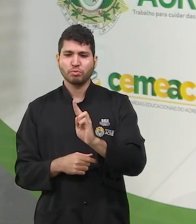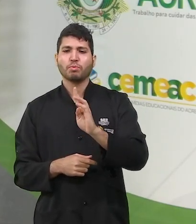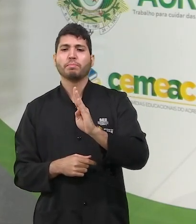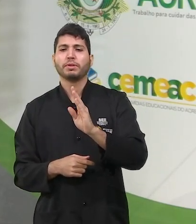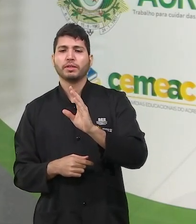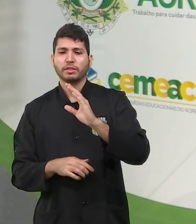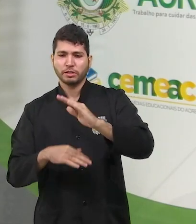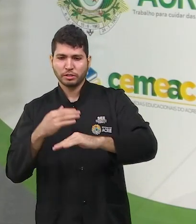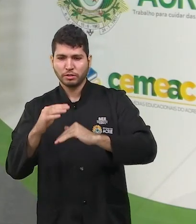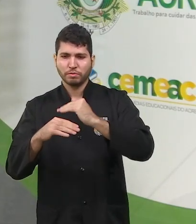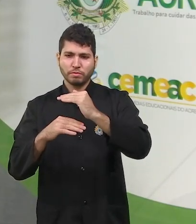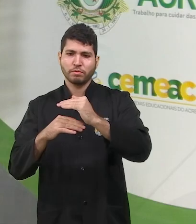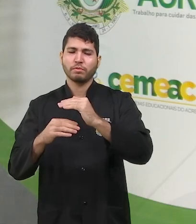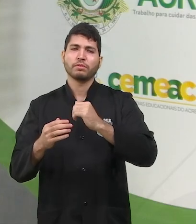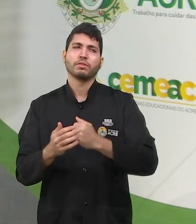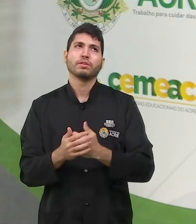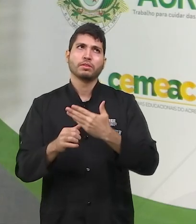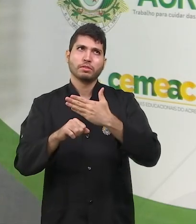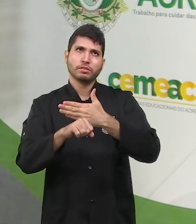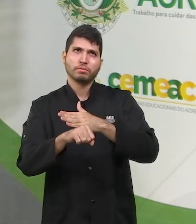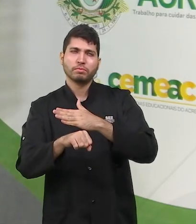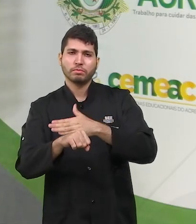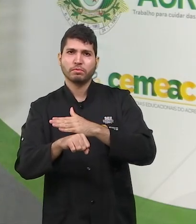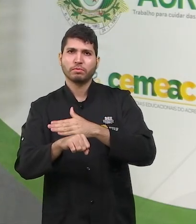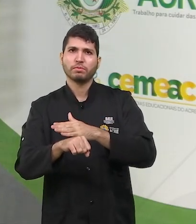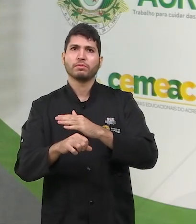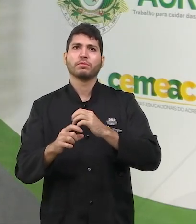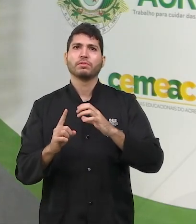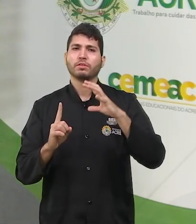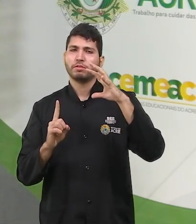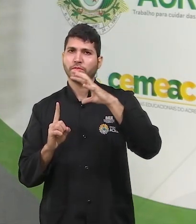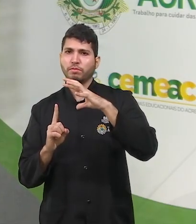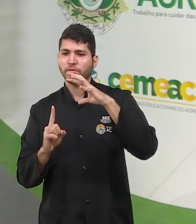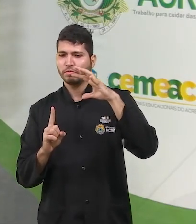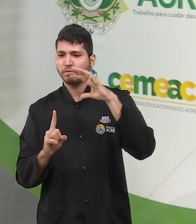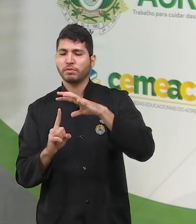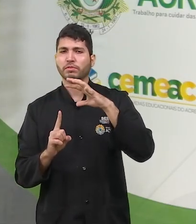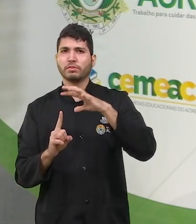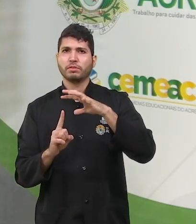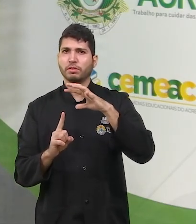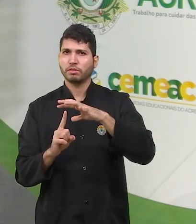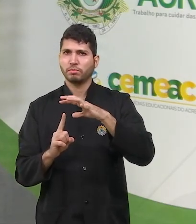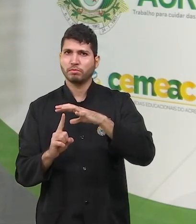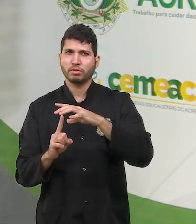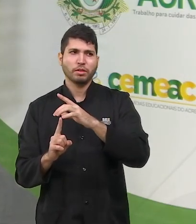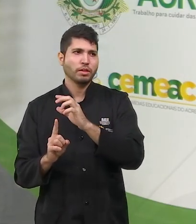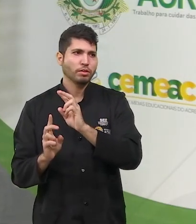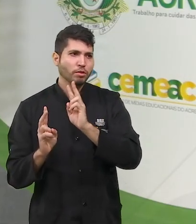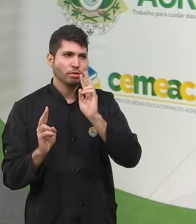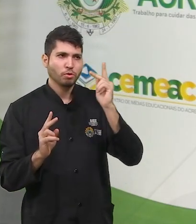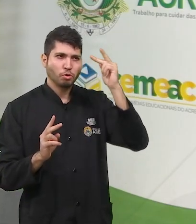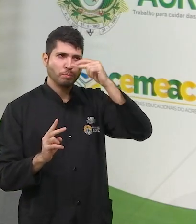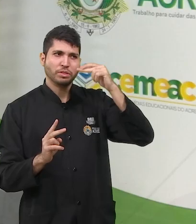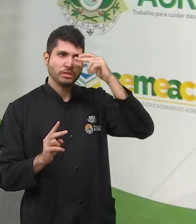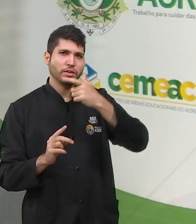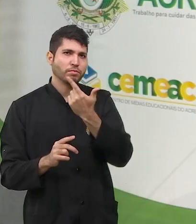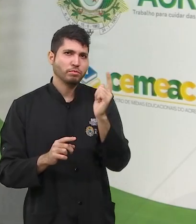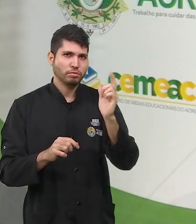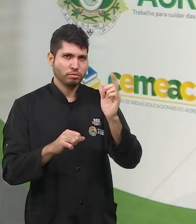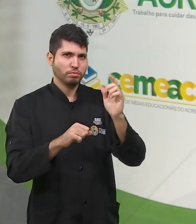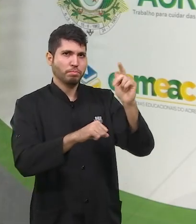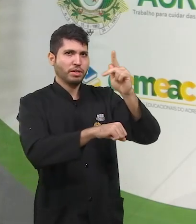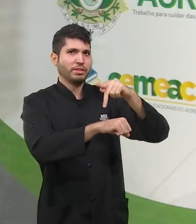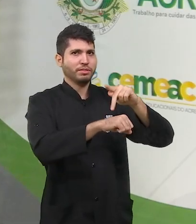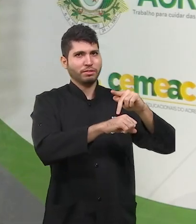adotar muitas vezes as práticas culturais daquilo que se vê dentro dos países desenvolvidos. Então, isso acaba gerando uma